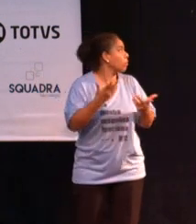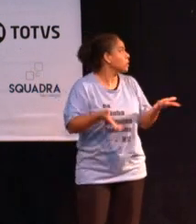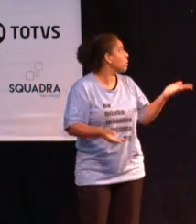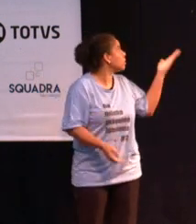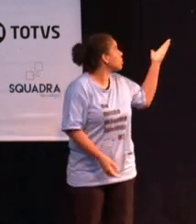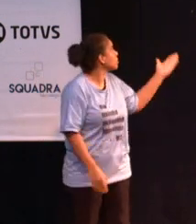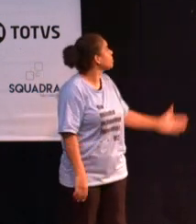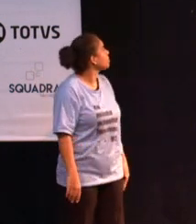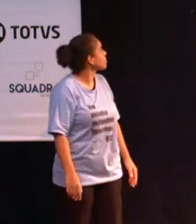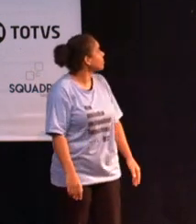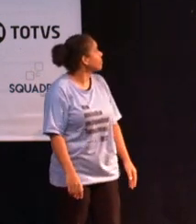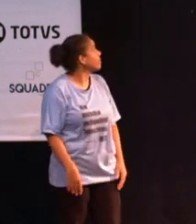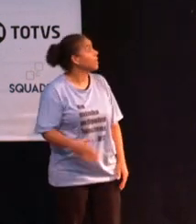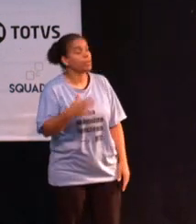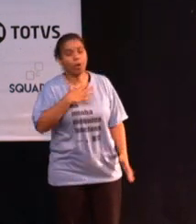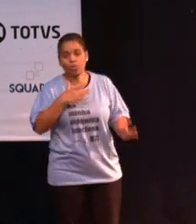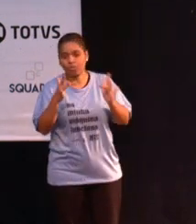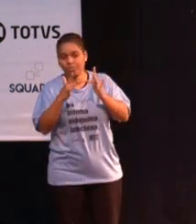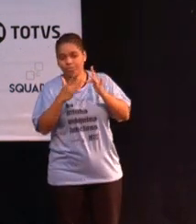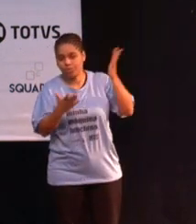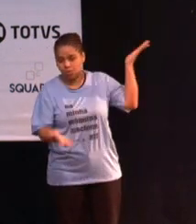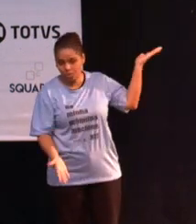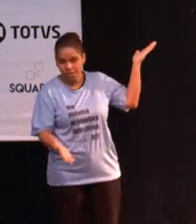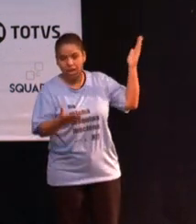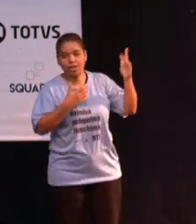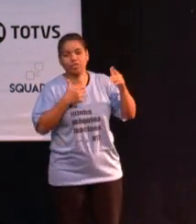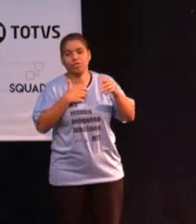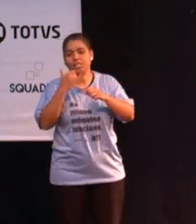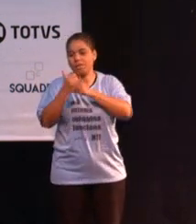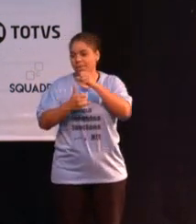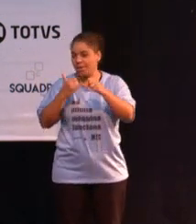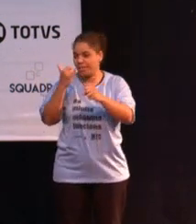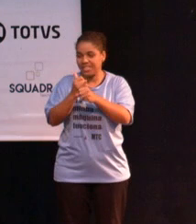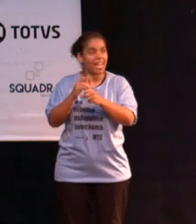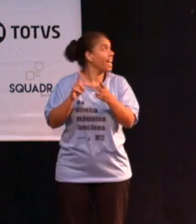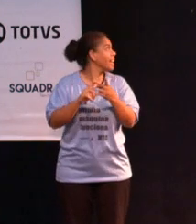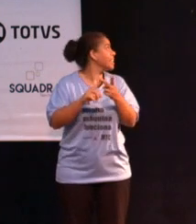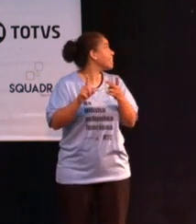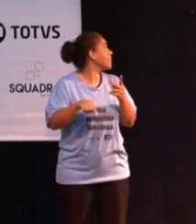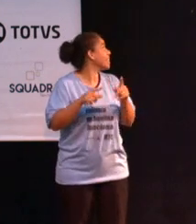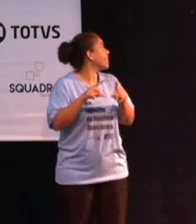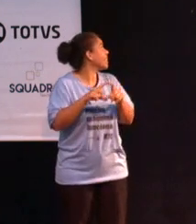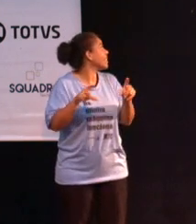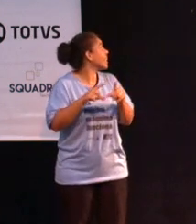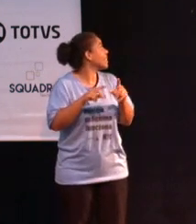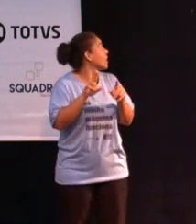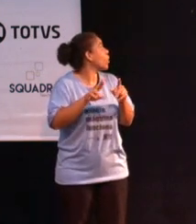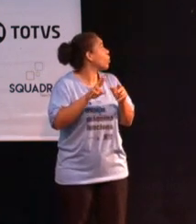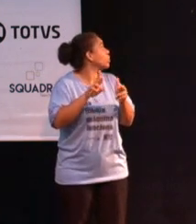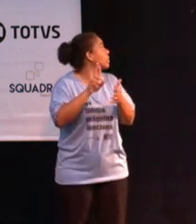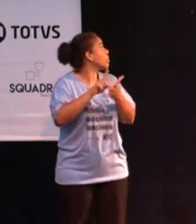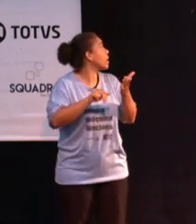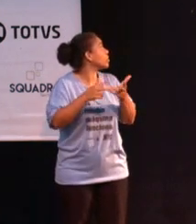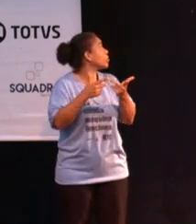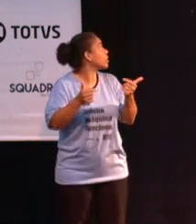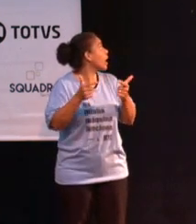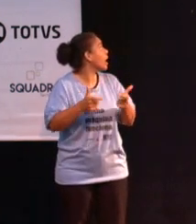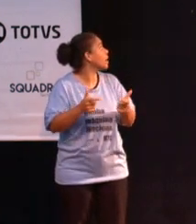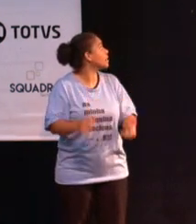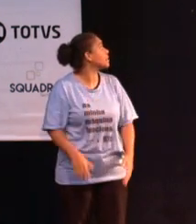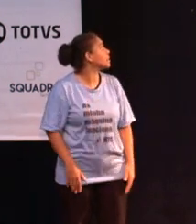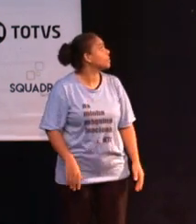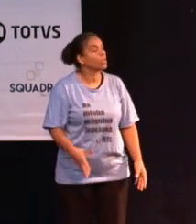né alertar meus contatos meu site e aquele renda basicamente onde uma maioria dos lugares twitter e afins